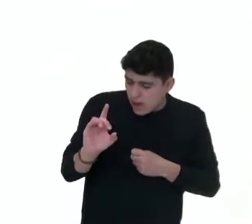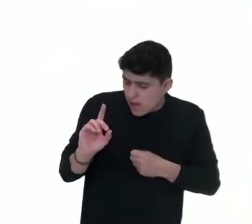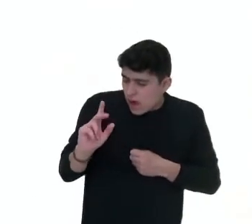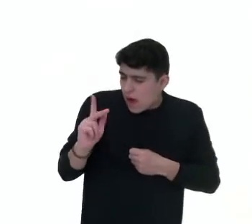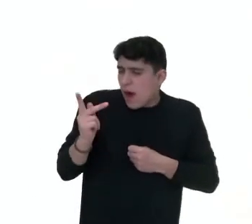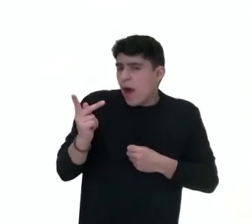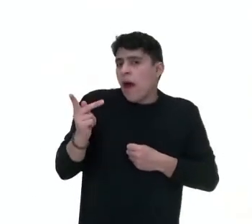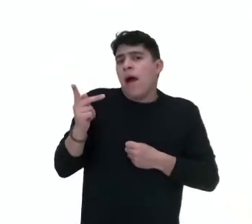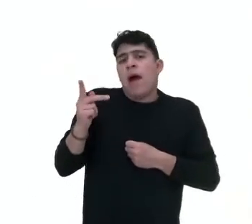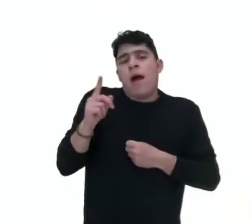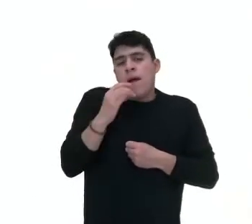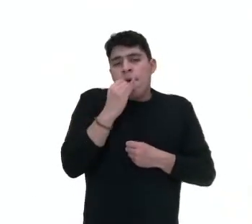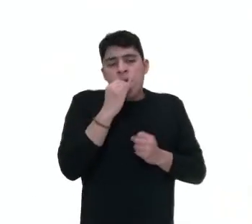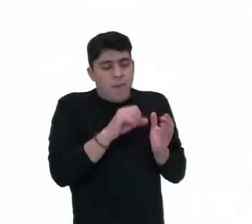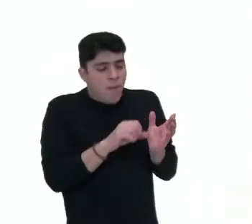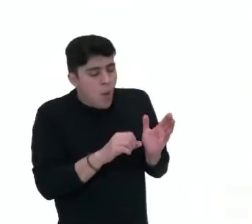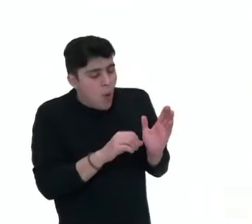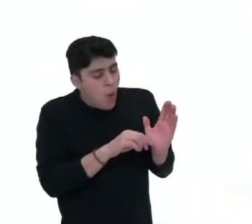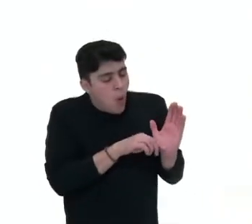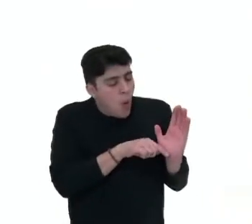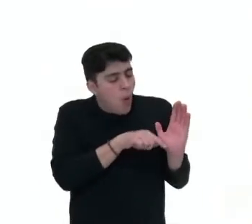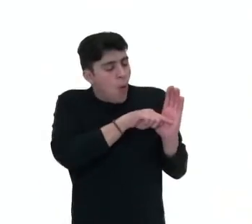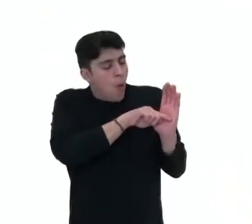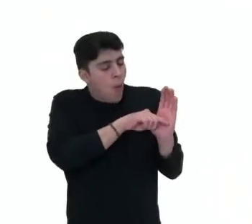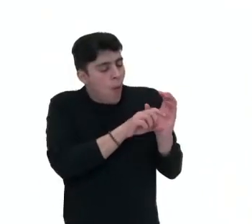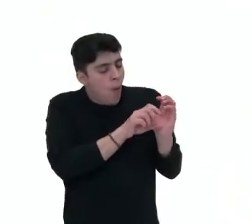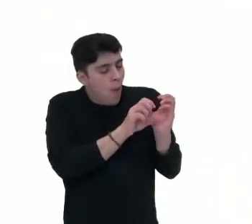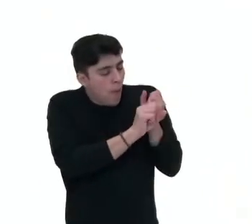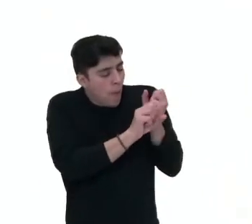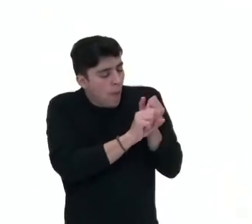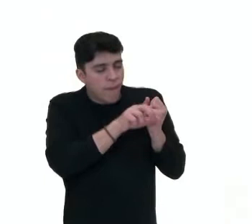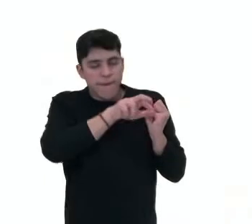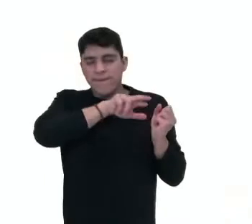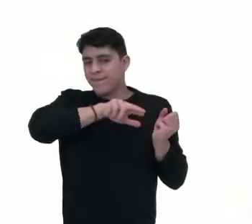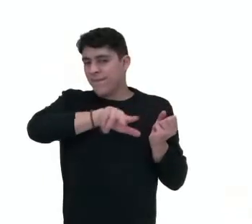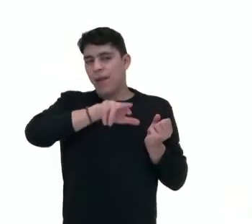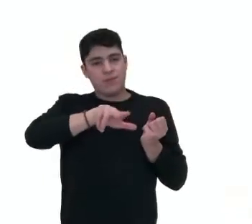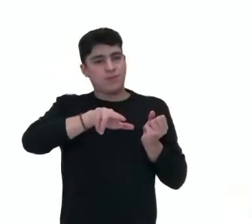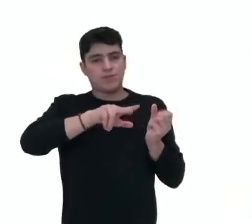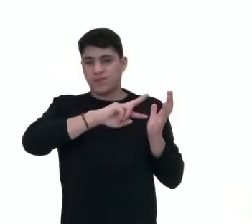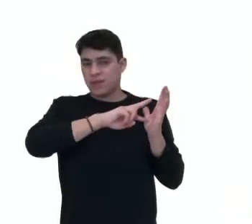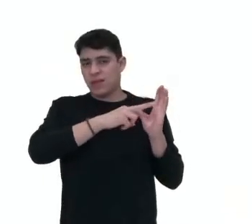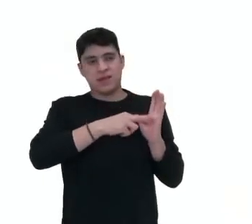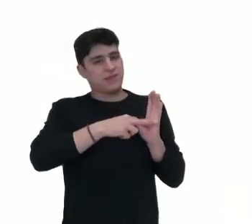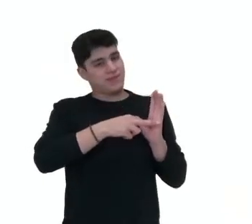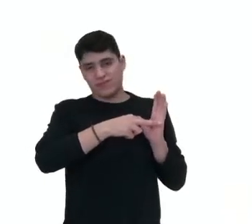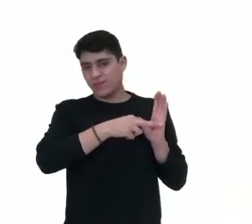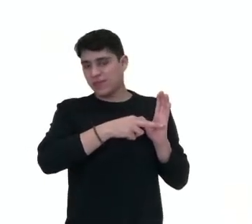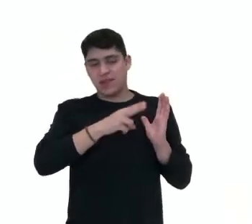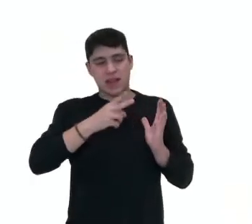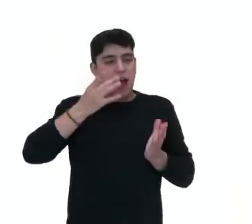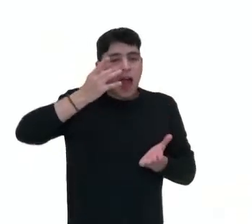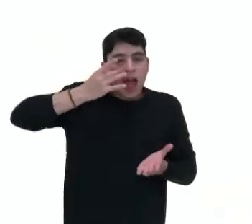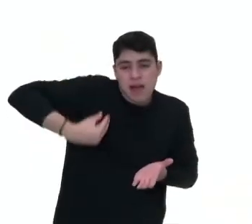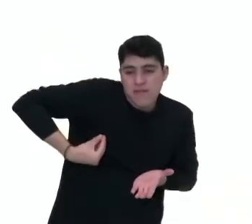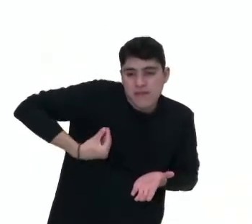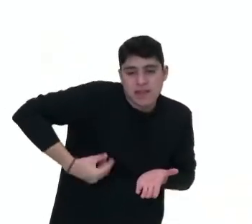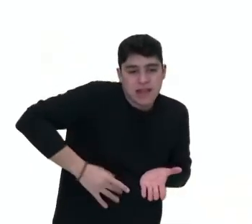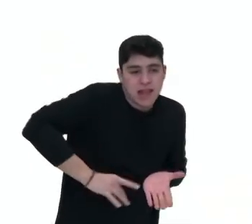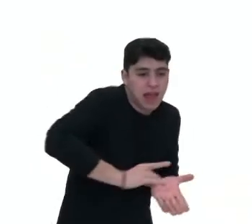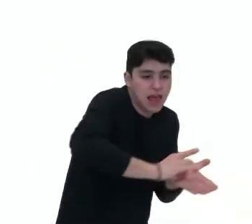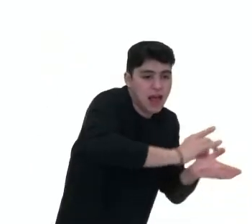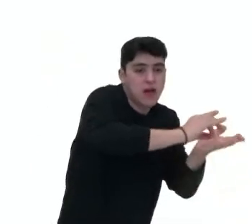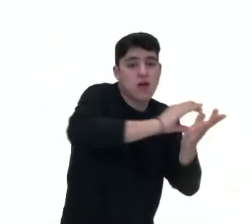produz necessariamente, né, a realidade, ou não reproduz, né, necessariamente a realidade vivida por